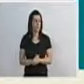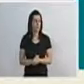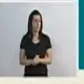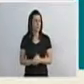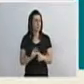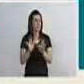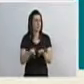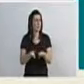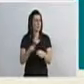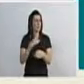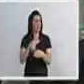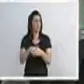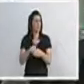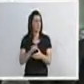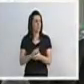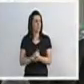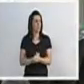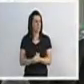Encerrada a votação.